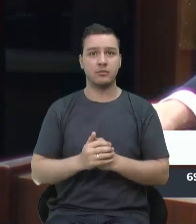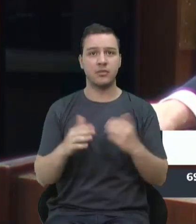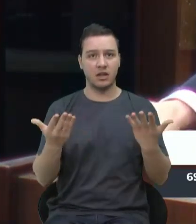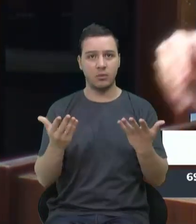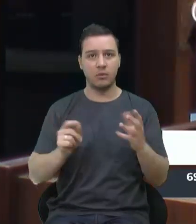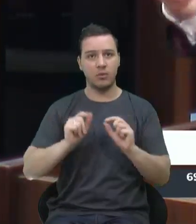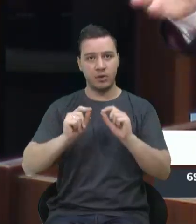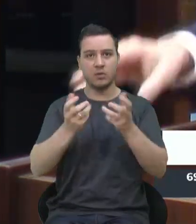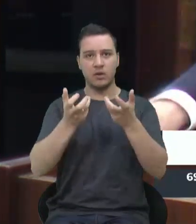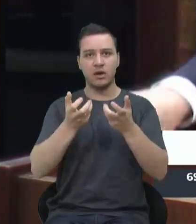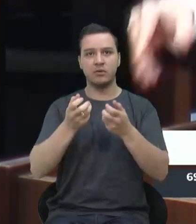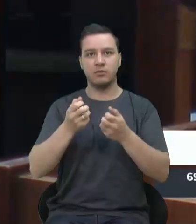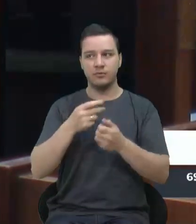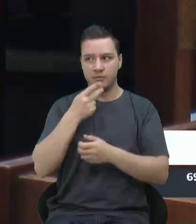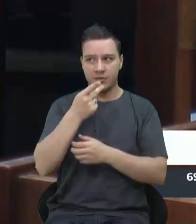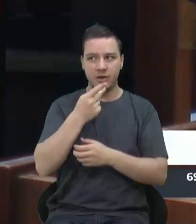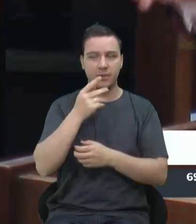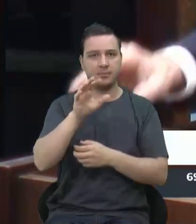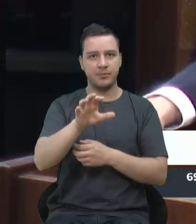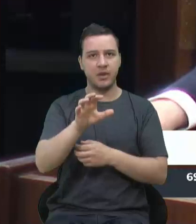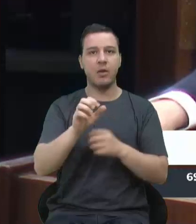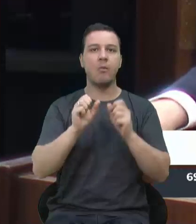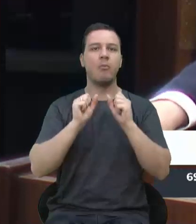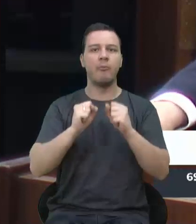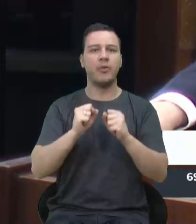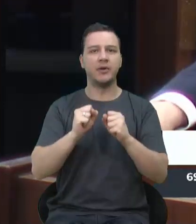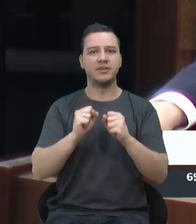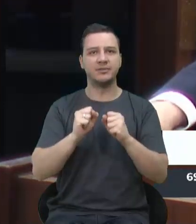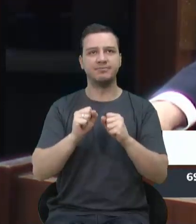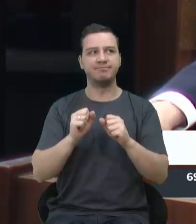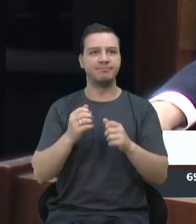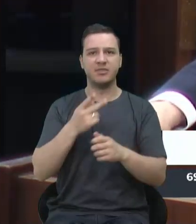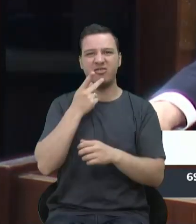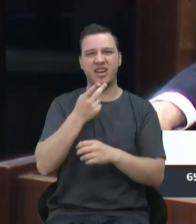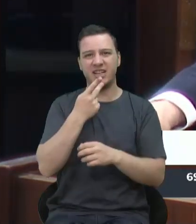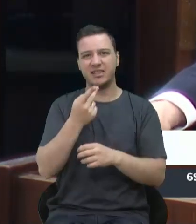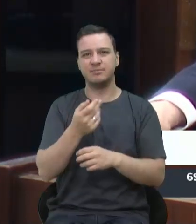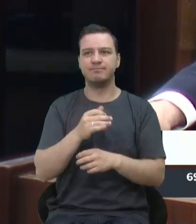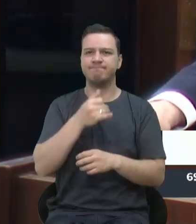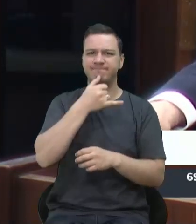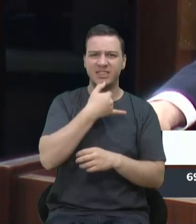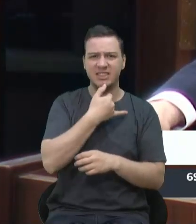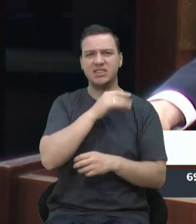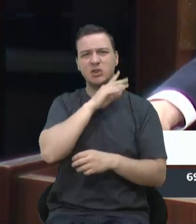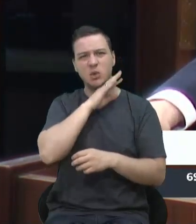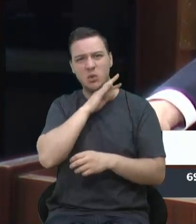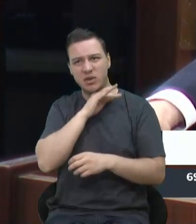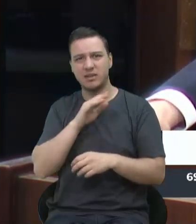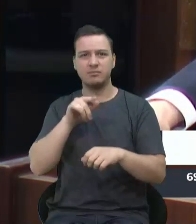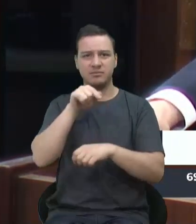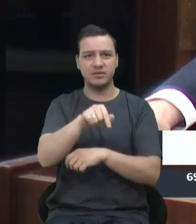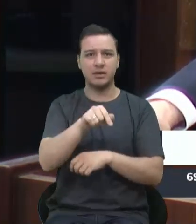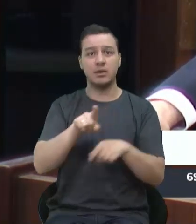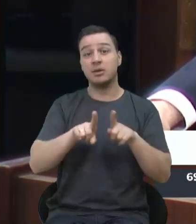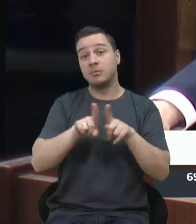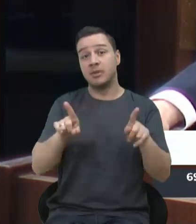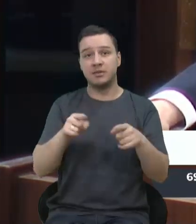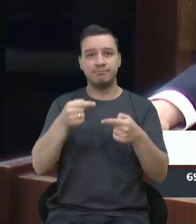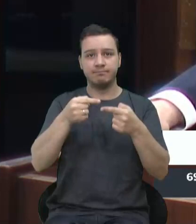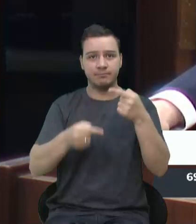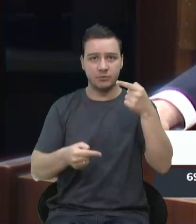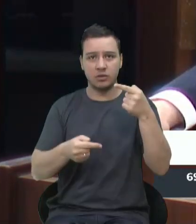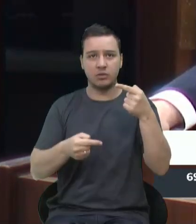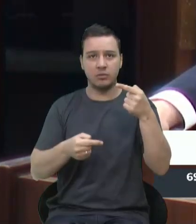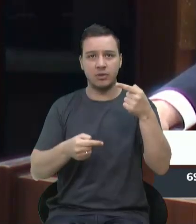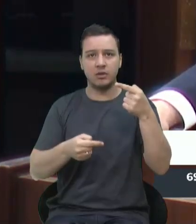dizer, talvez não seja a fala, mais uma vez, inadequada, infeliz, do vereador Fantinel, que constitua justa